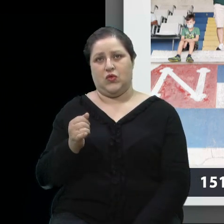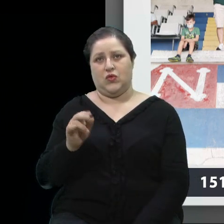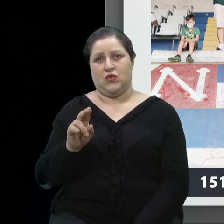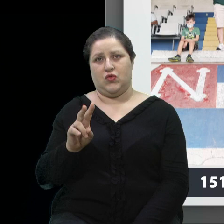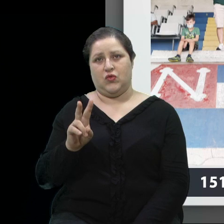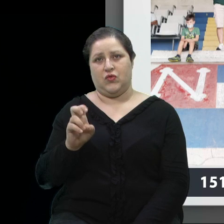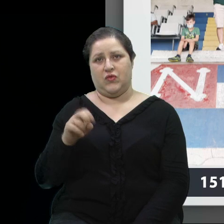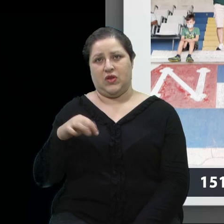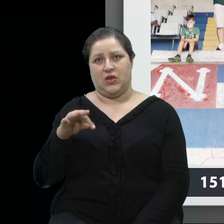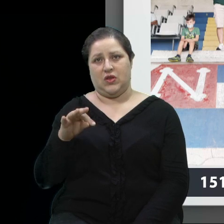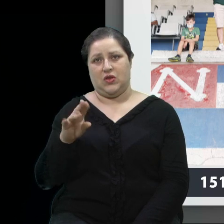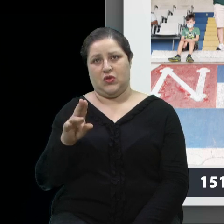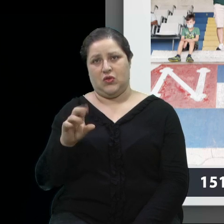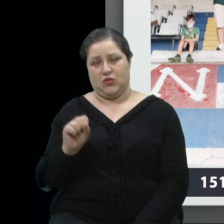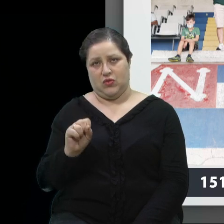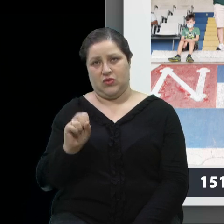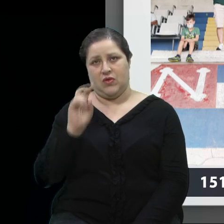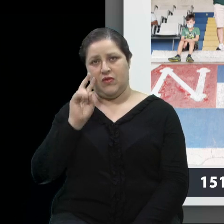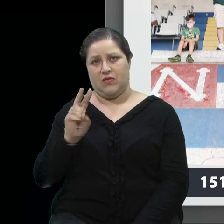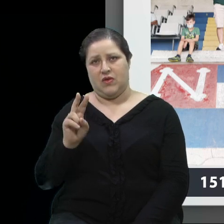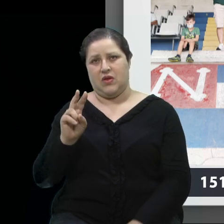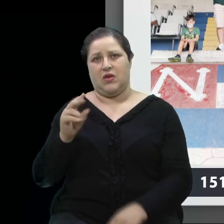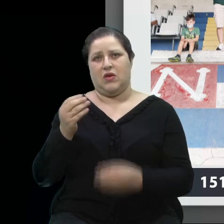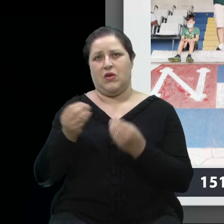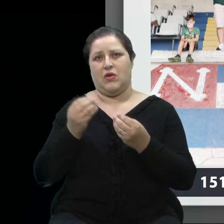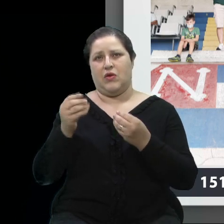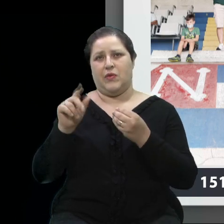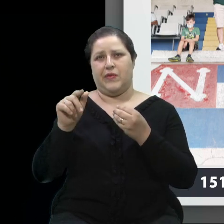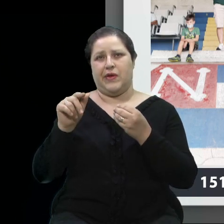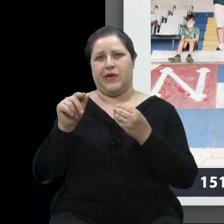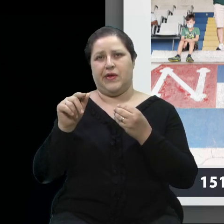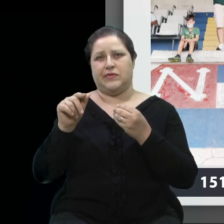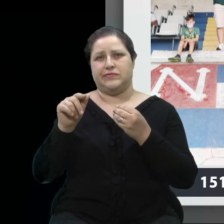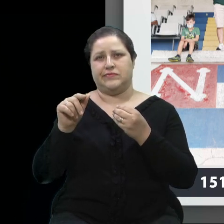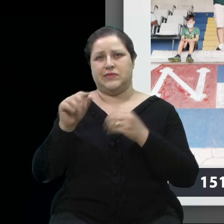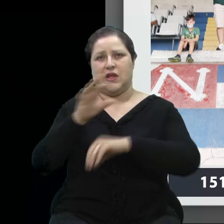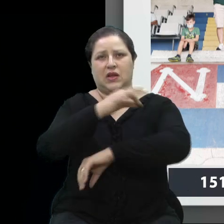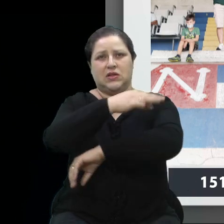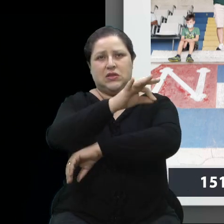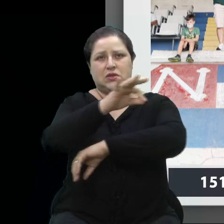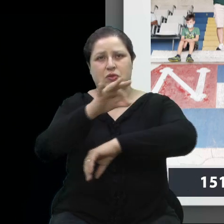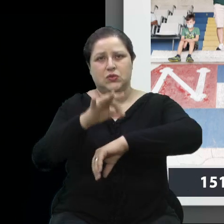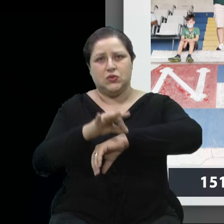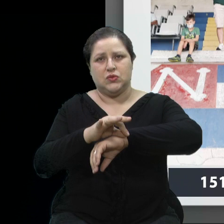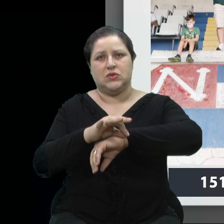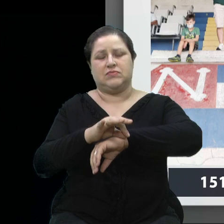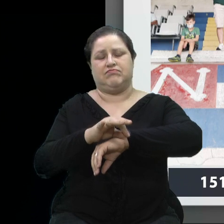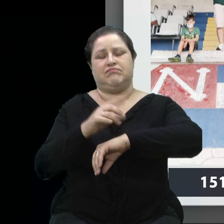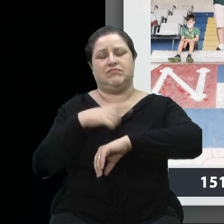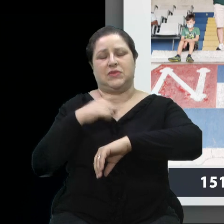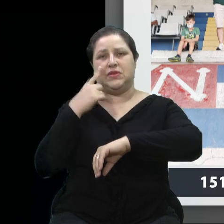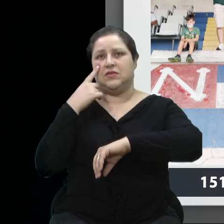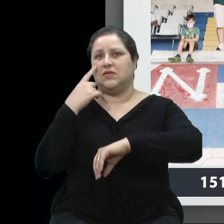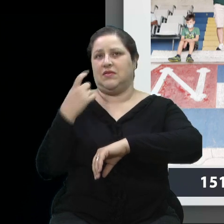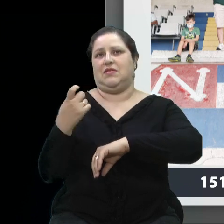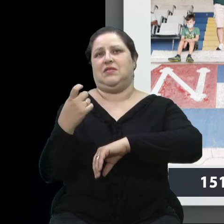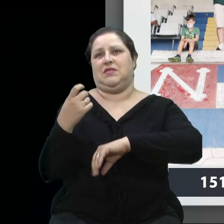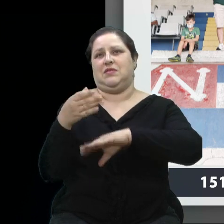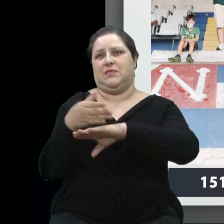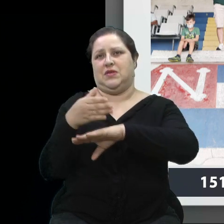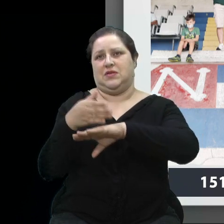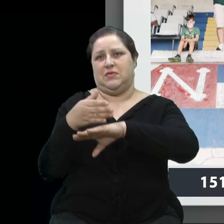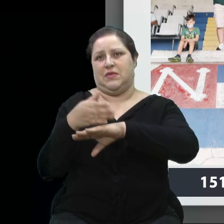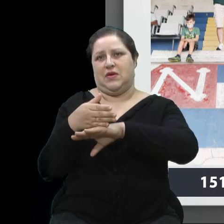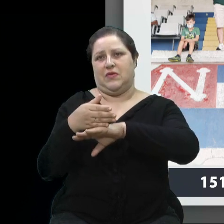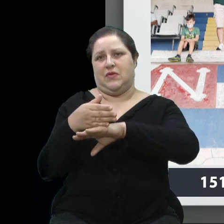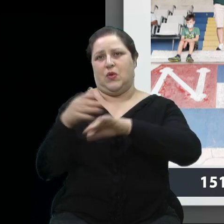fotos da arquitetura desse estádio, o quanto ele é atrativo lá na Moca. Então, são possibilidades que nós temos